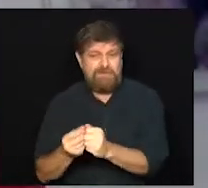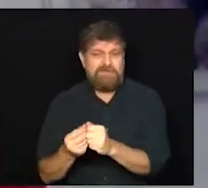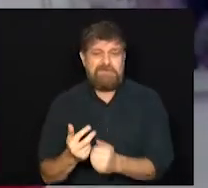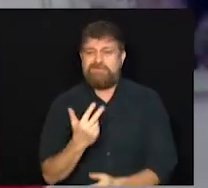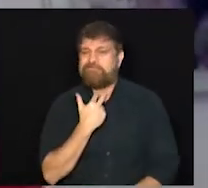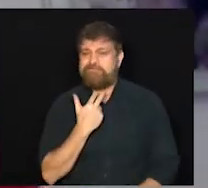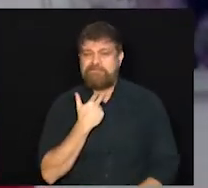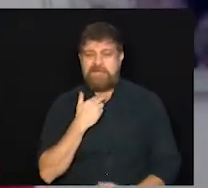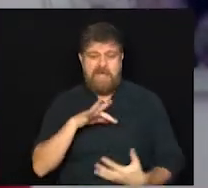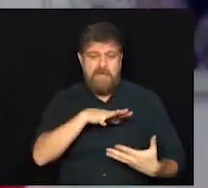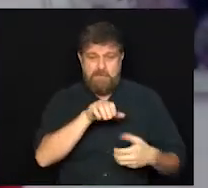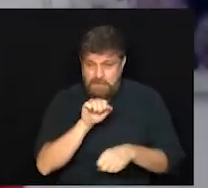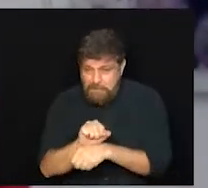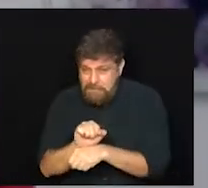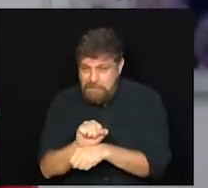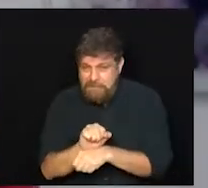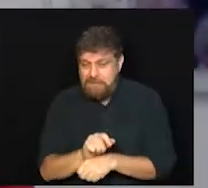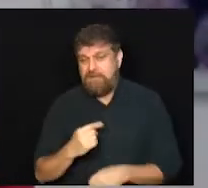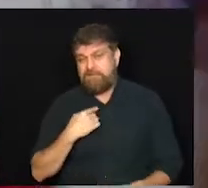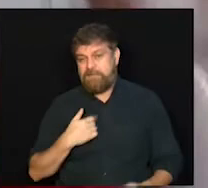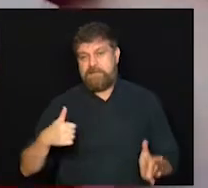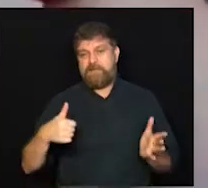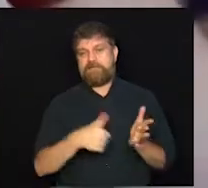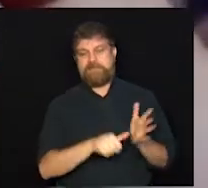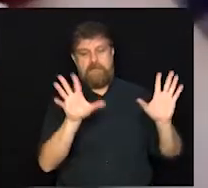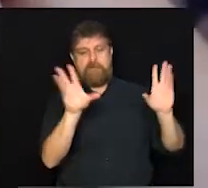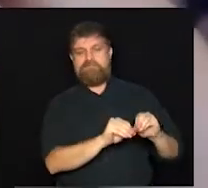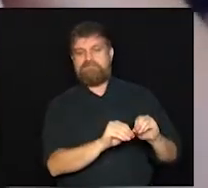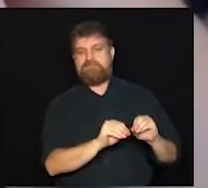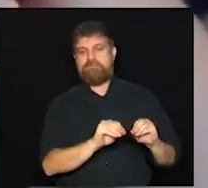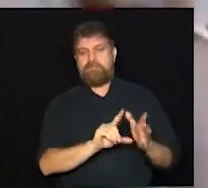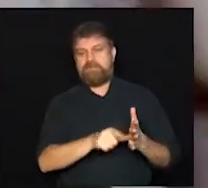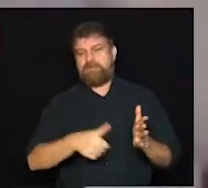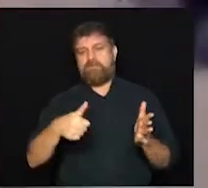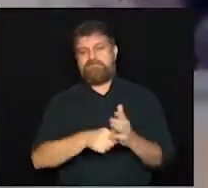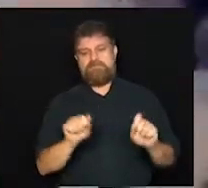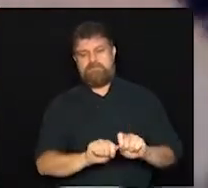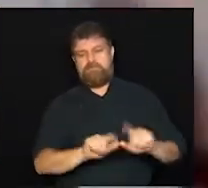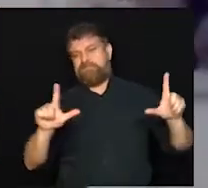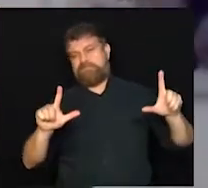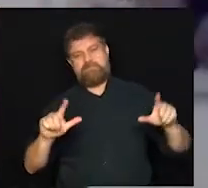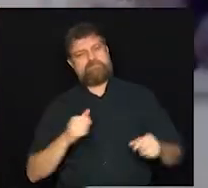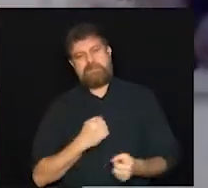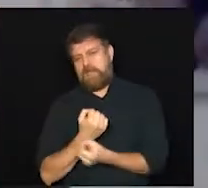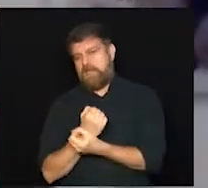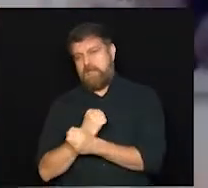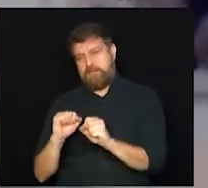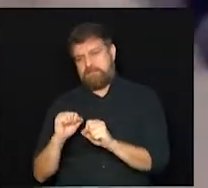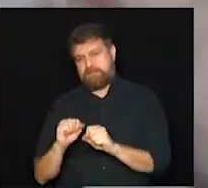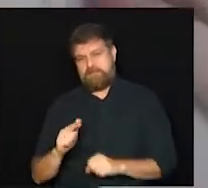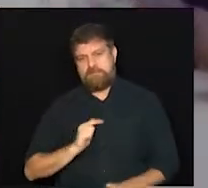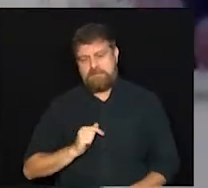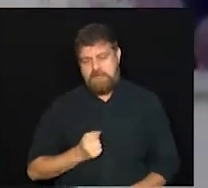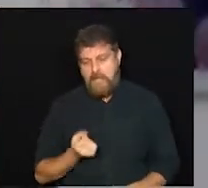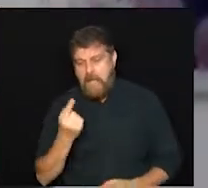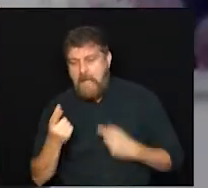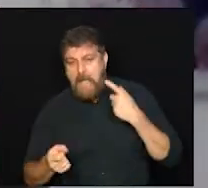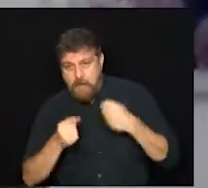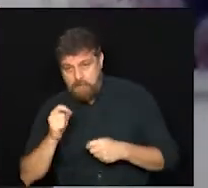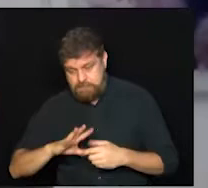não parou, a gente desligou um botão e vai ligar de novo num outro dia. Algumas coisas serão recuperadas ao longo do